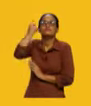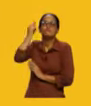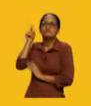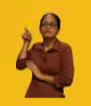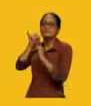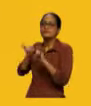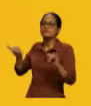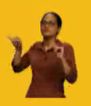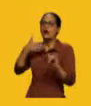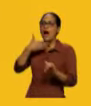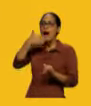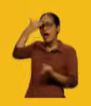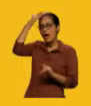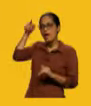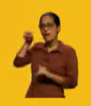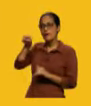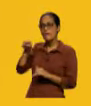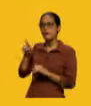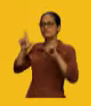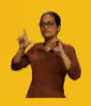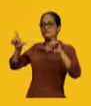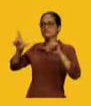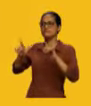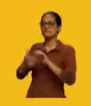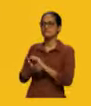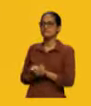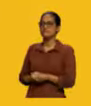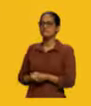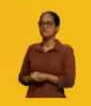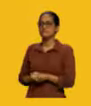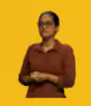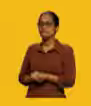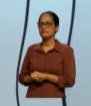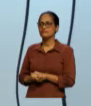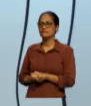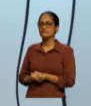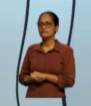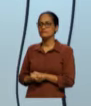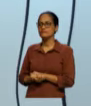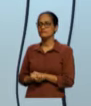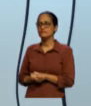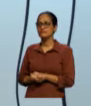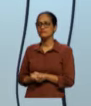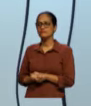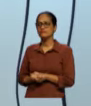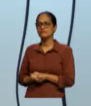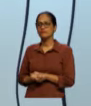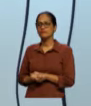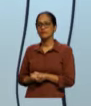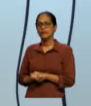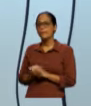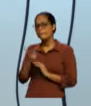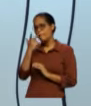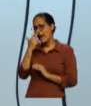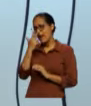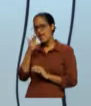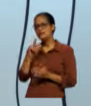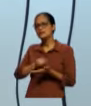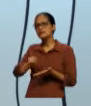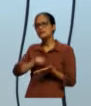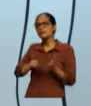pelos árabes, e aí como que ele era? Ele era bem em cima da escrita do árabe. Aí ele começou a